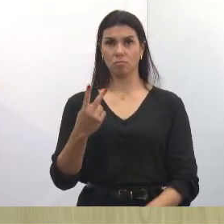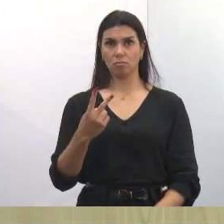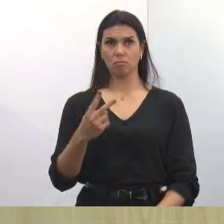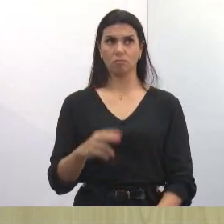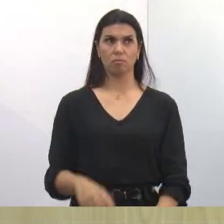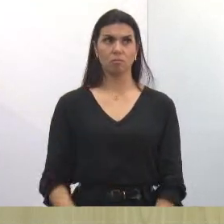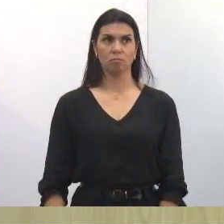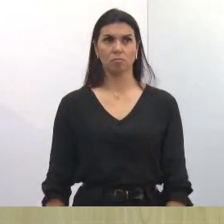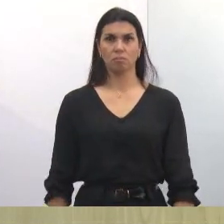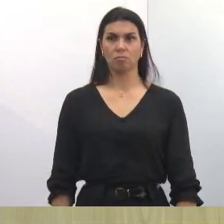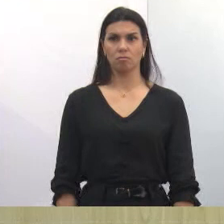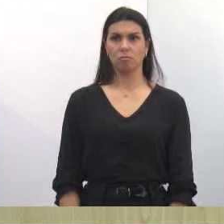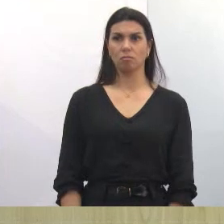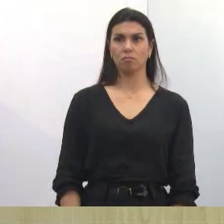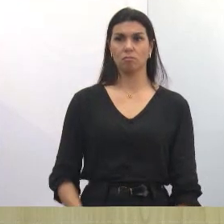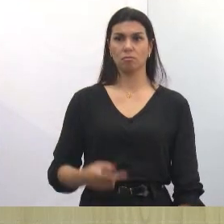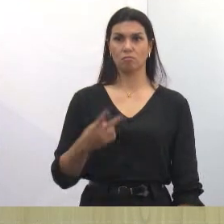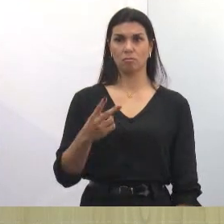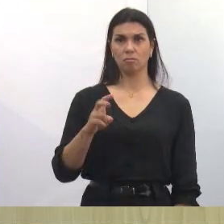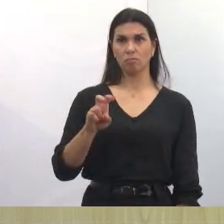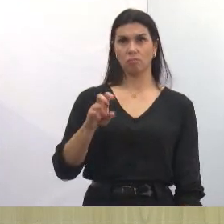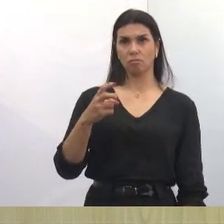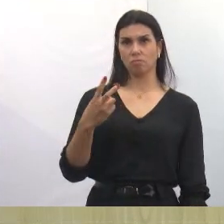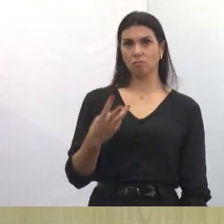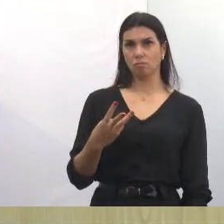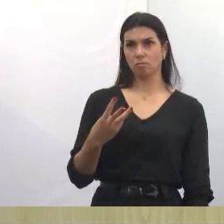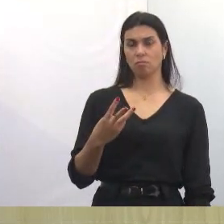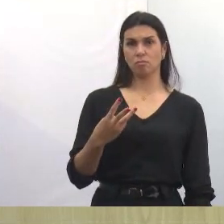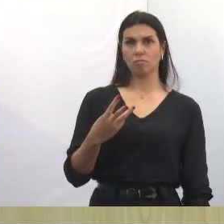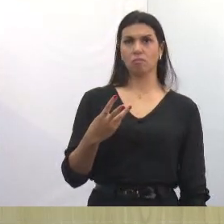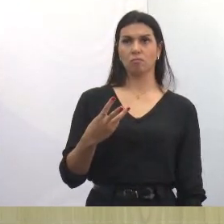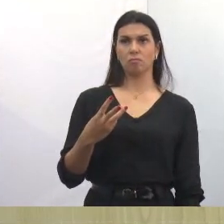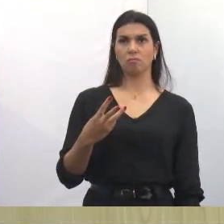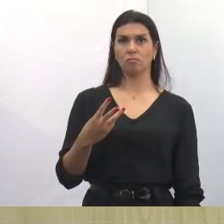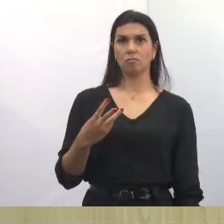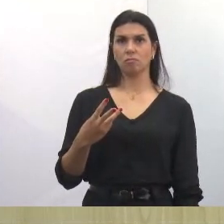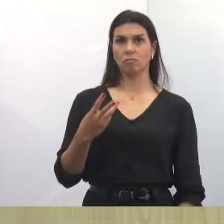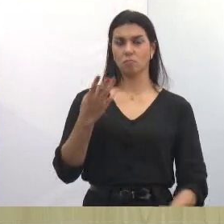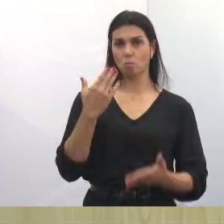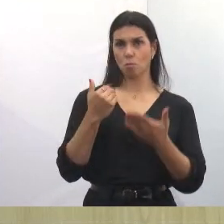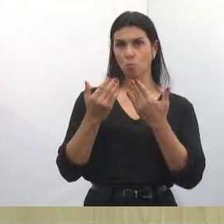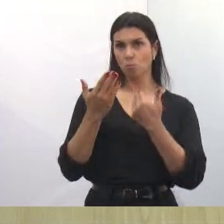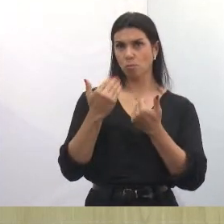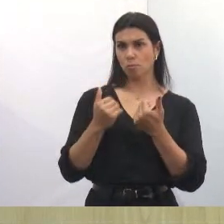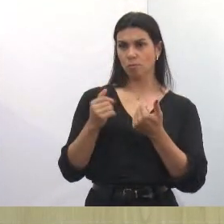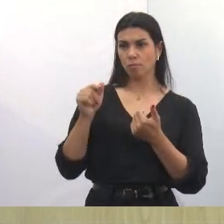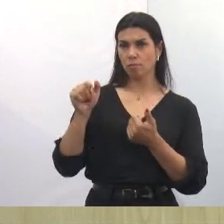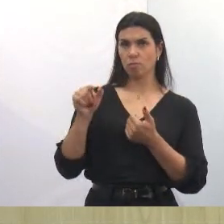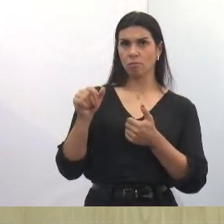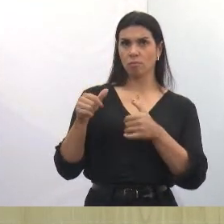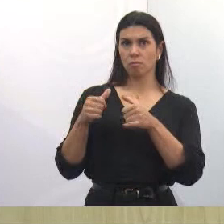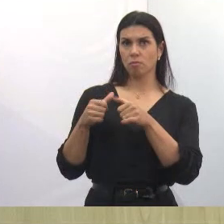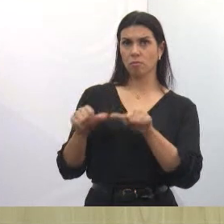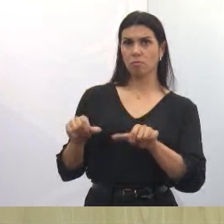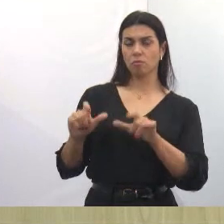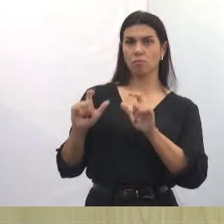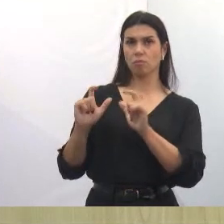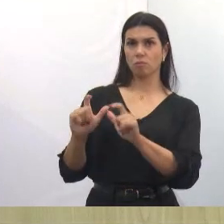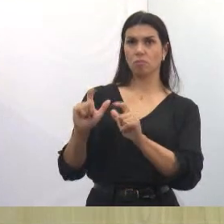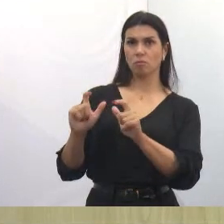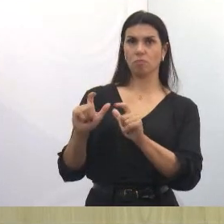2. Os 253 pacotes de ração armazenados no abrigo transitório de